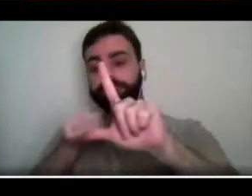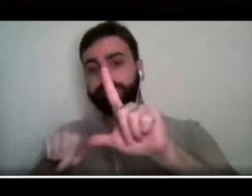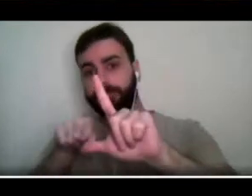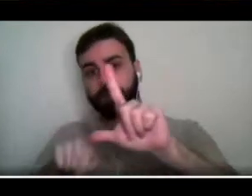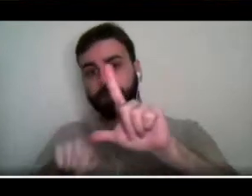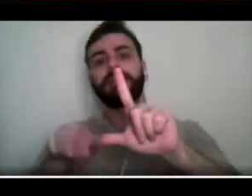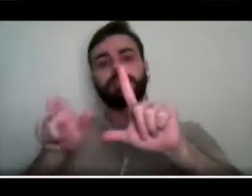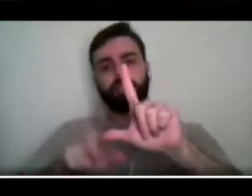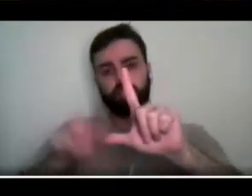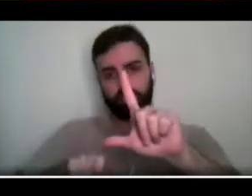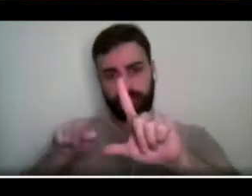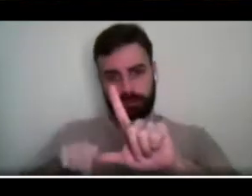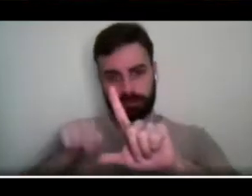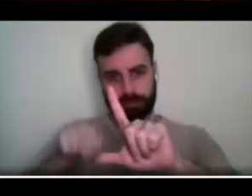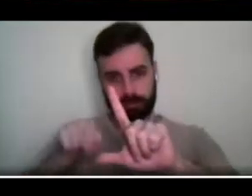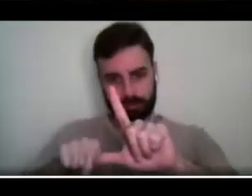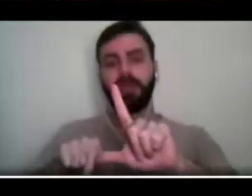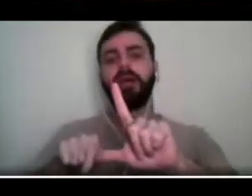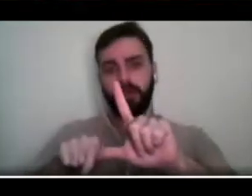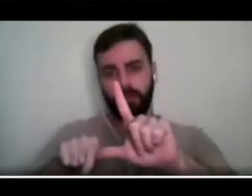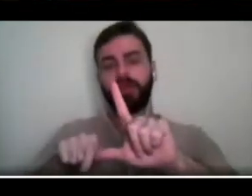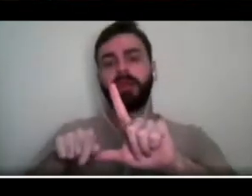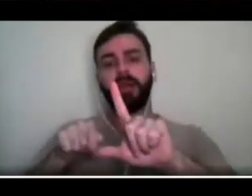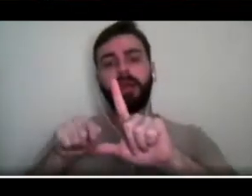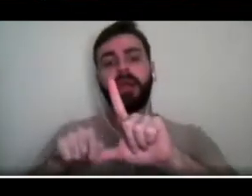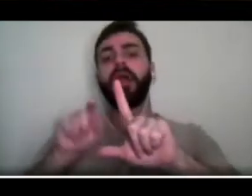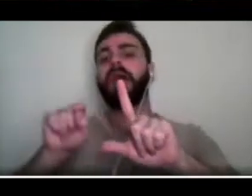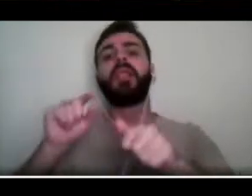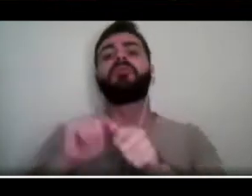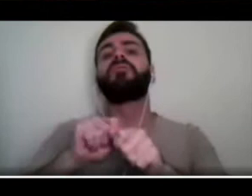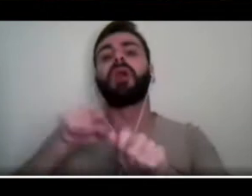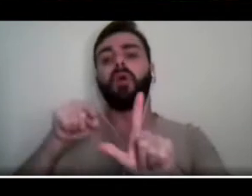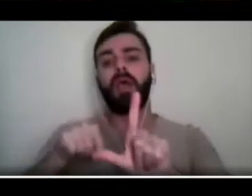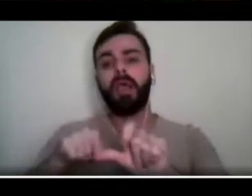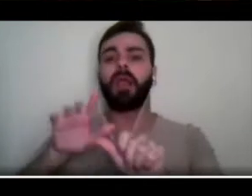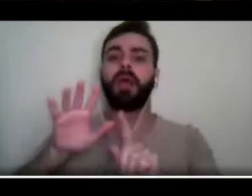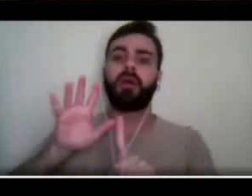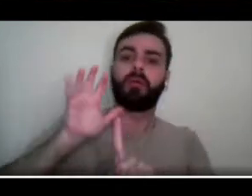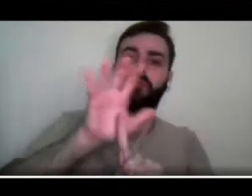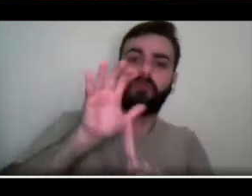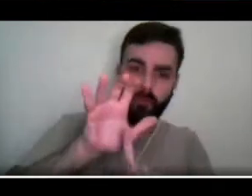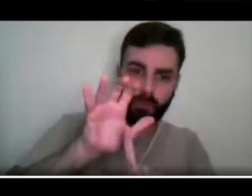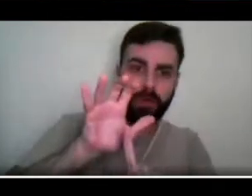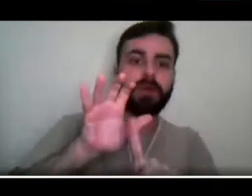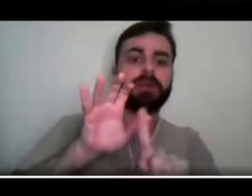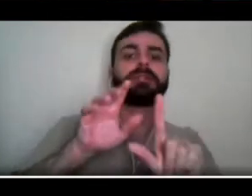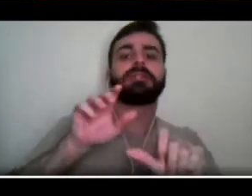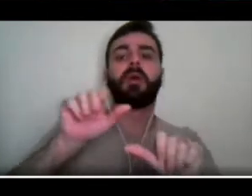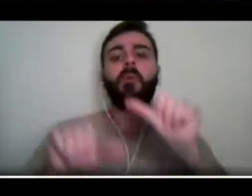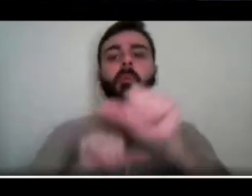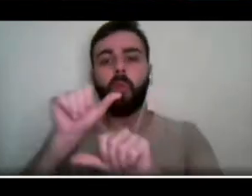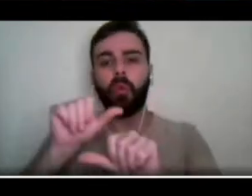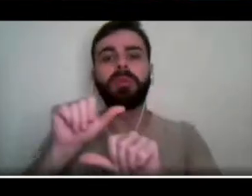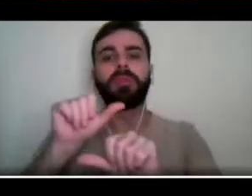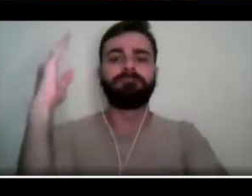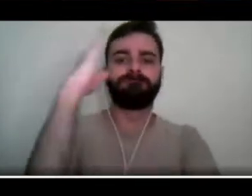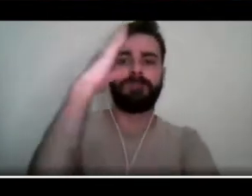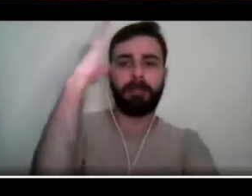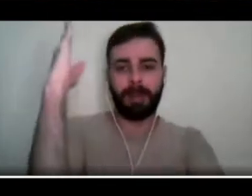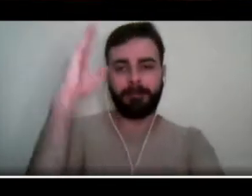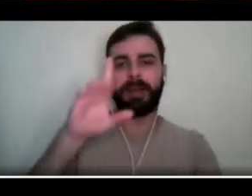ó, perpendicular, ela vai mudar a direção da velocidade,